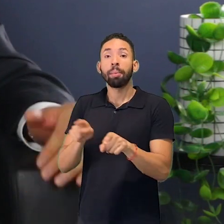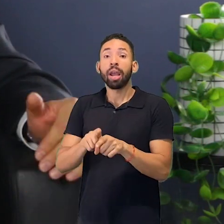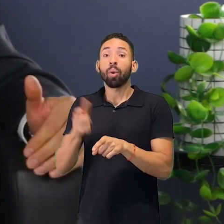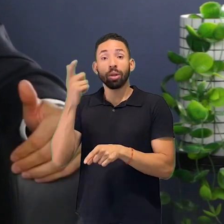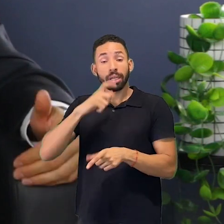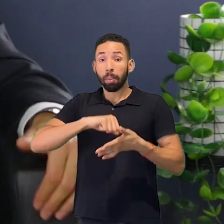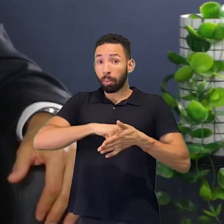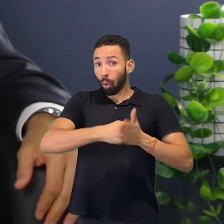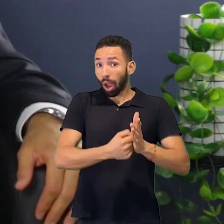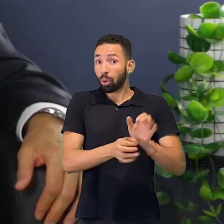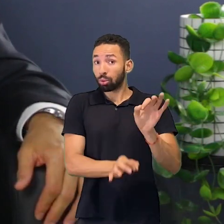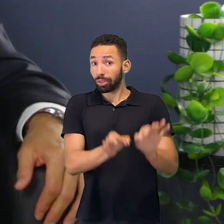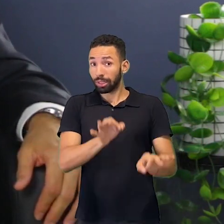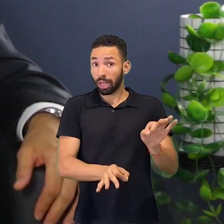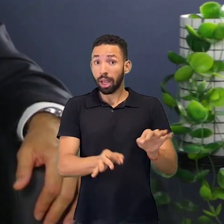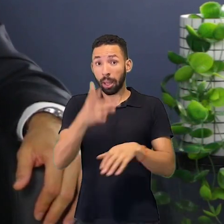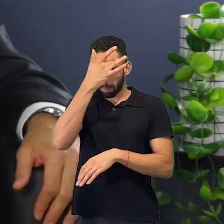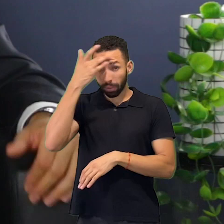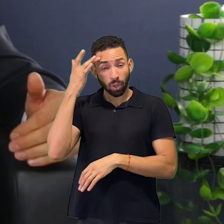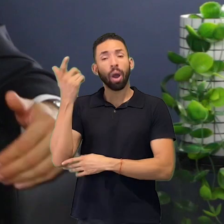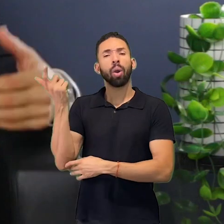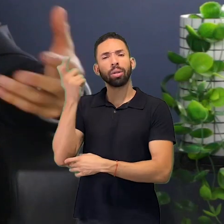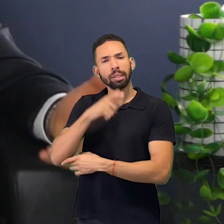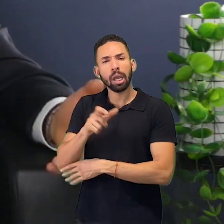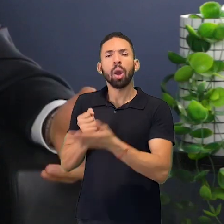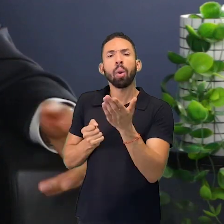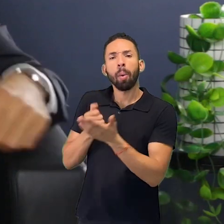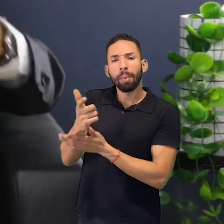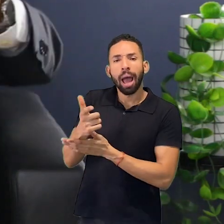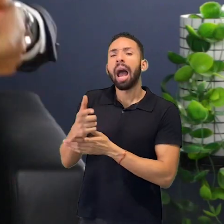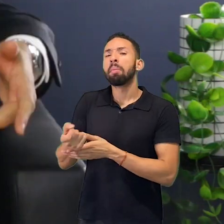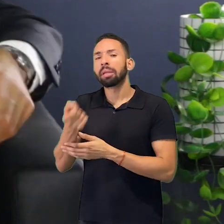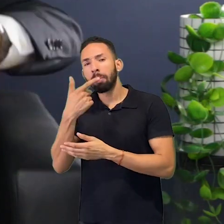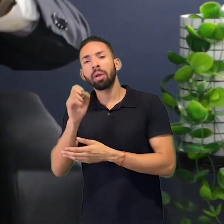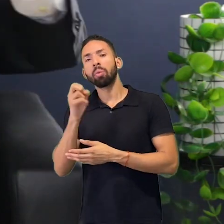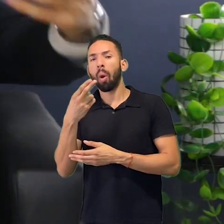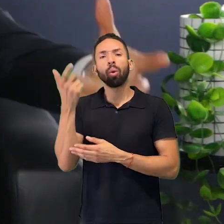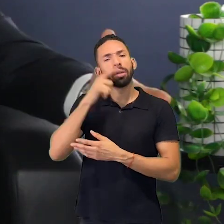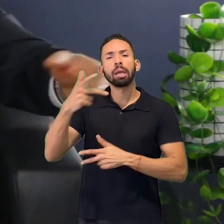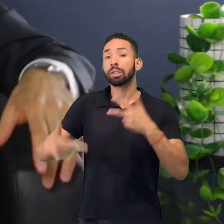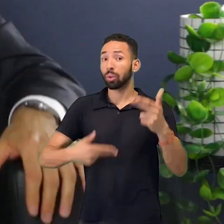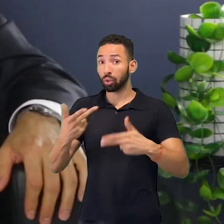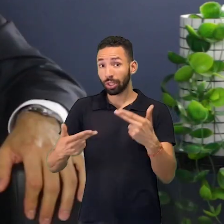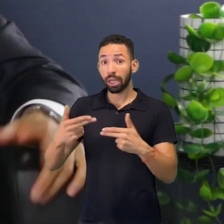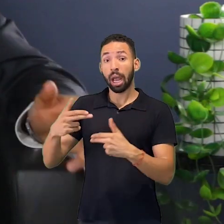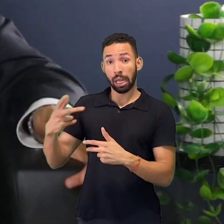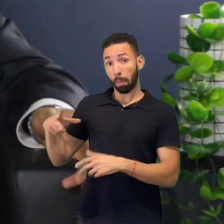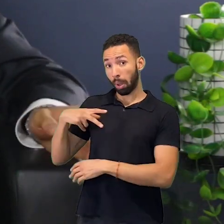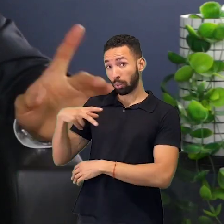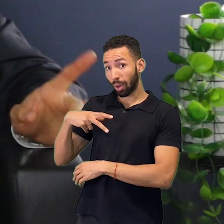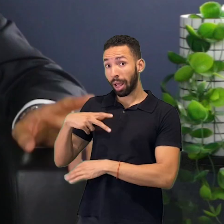até conseguir bloqueios judiciais para que aquela pessoa possa realizar ou comprar aquele medicamento, ou realizar aquela cirurgia